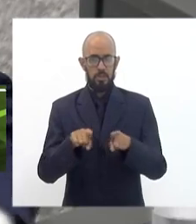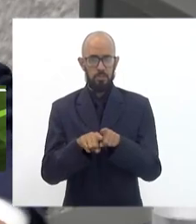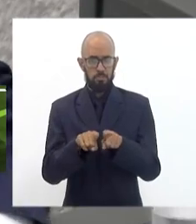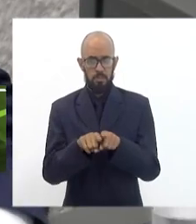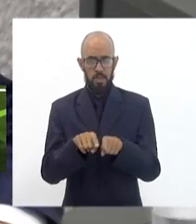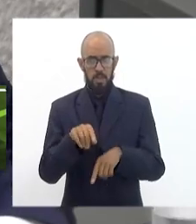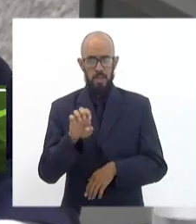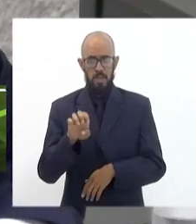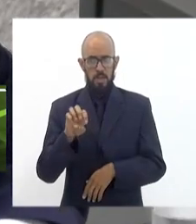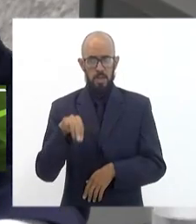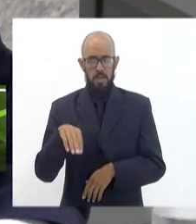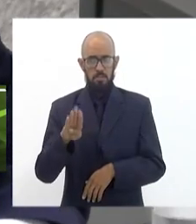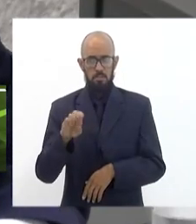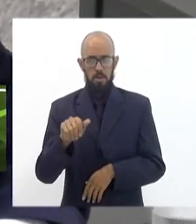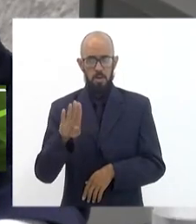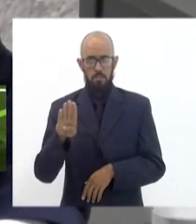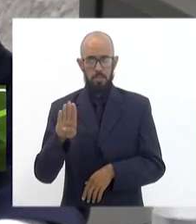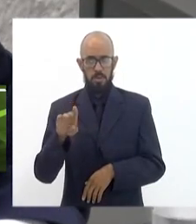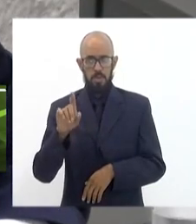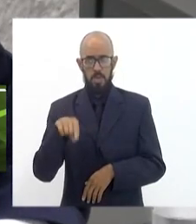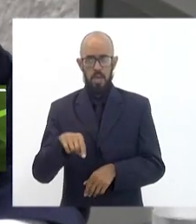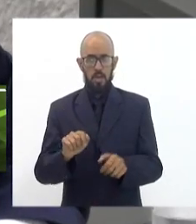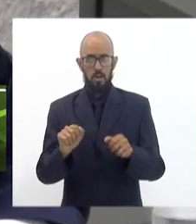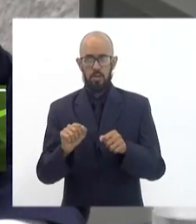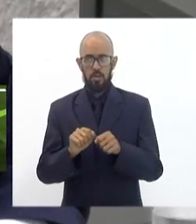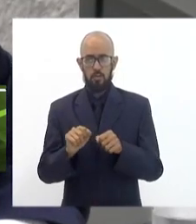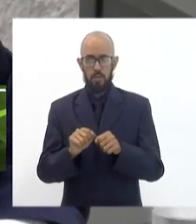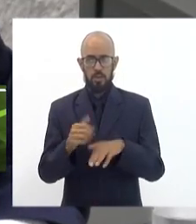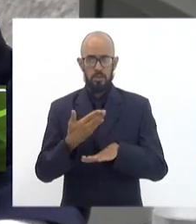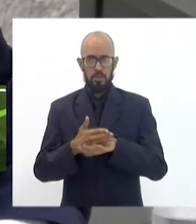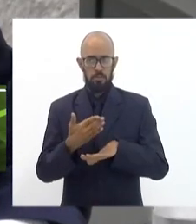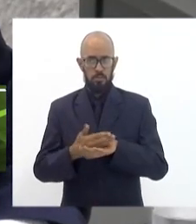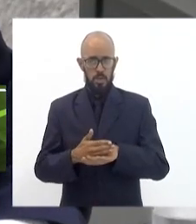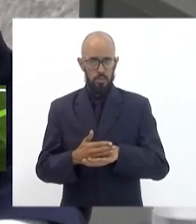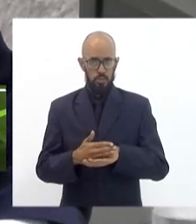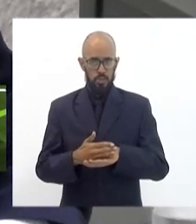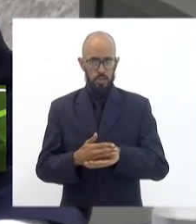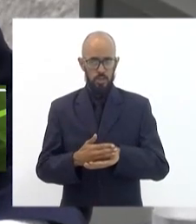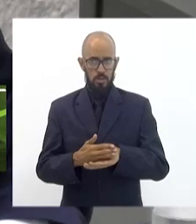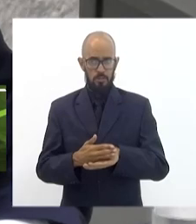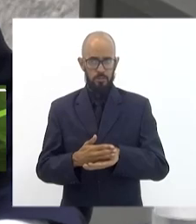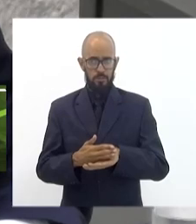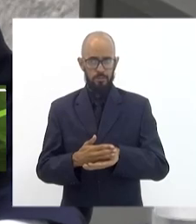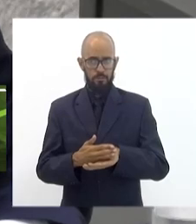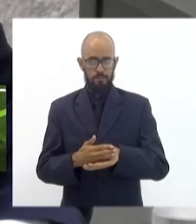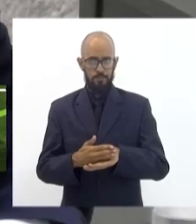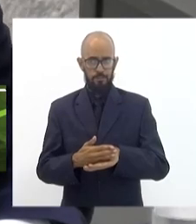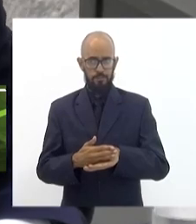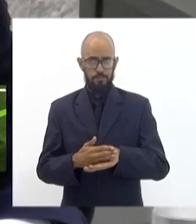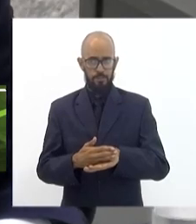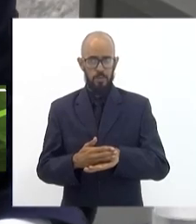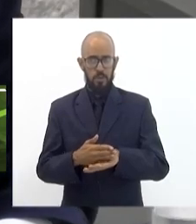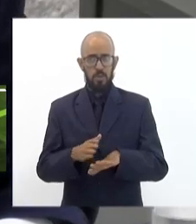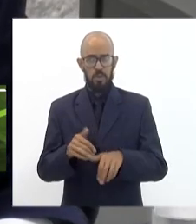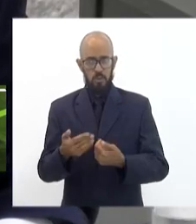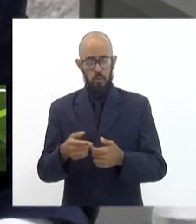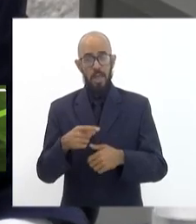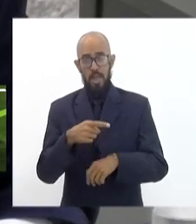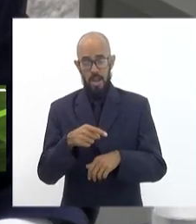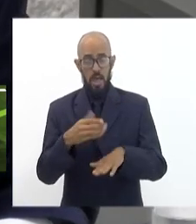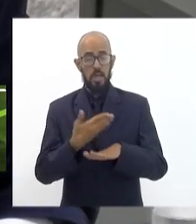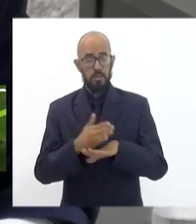elas são os executores e não é que acha que tem futuro não vai executar tá executando